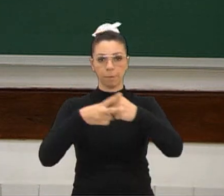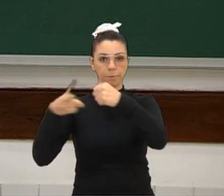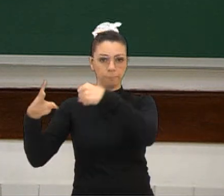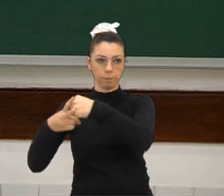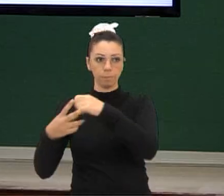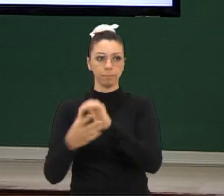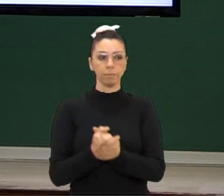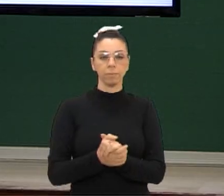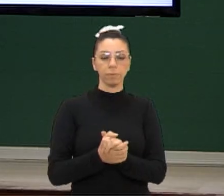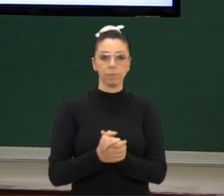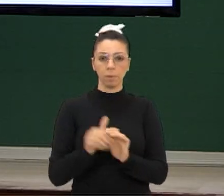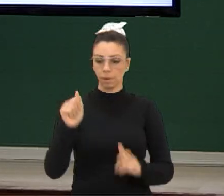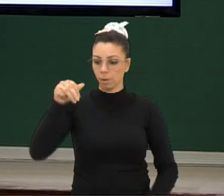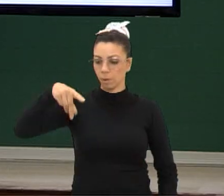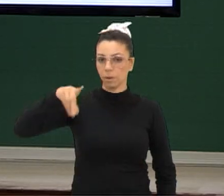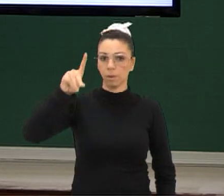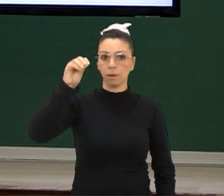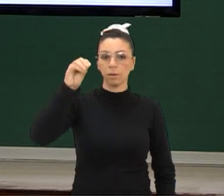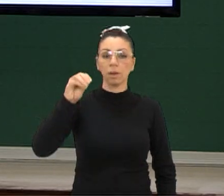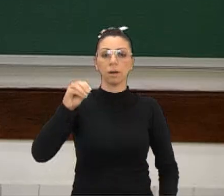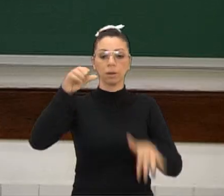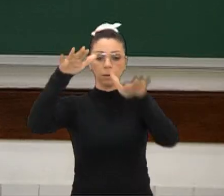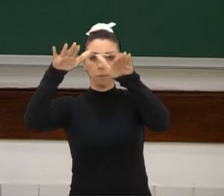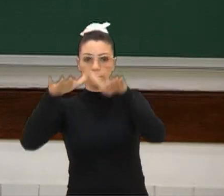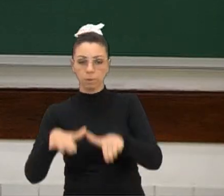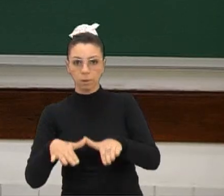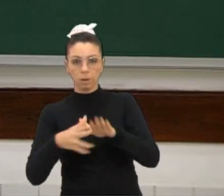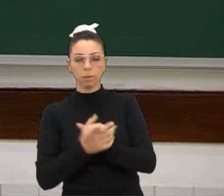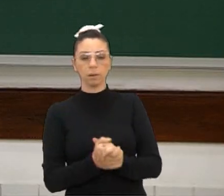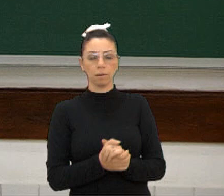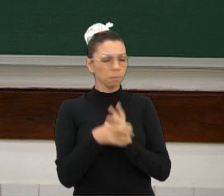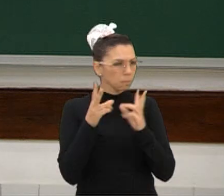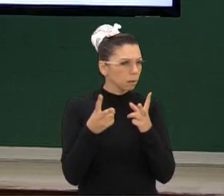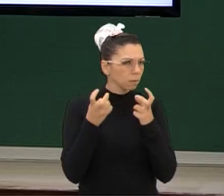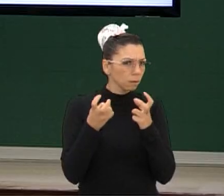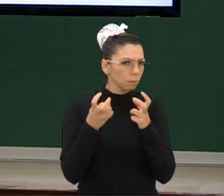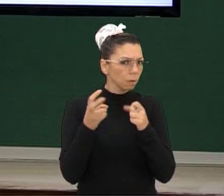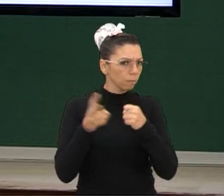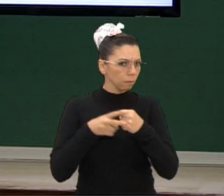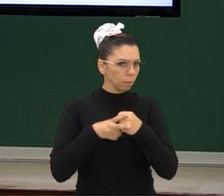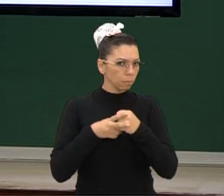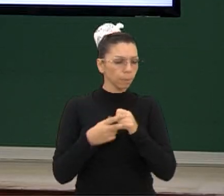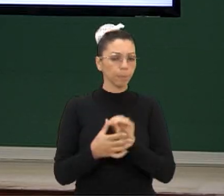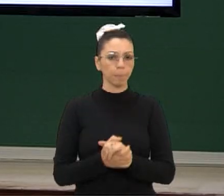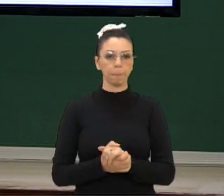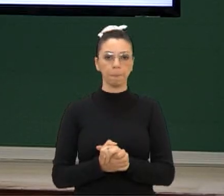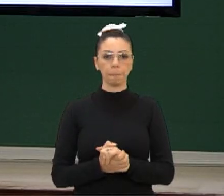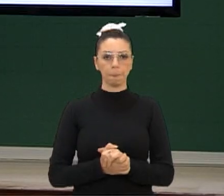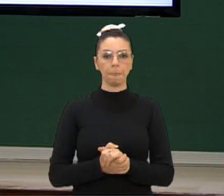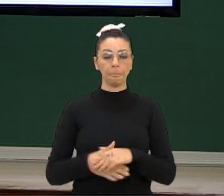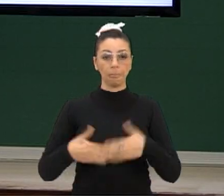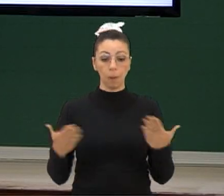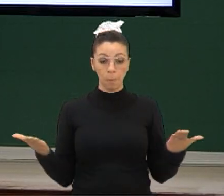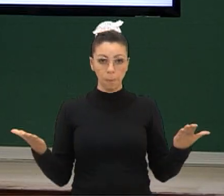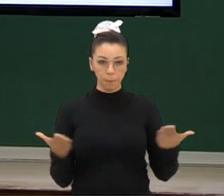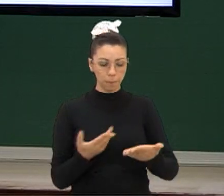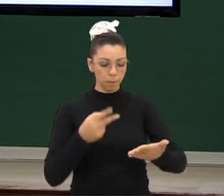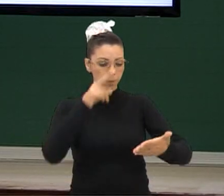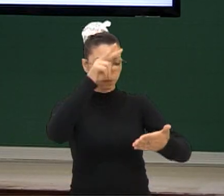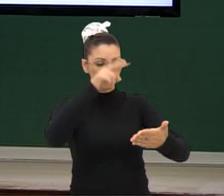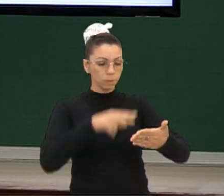verbo andar e o verbo ficar. Percebam isso. Então, agora, faça a